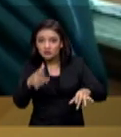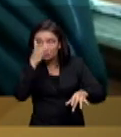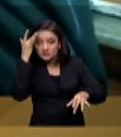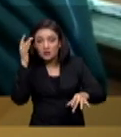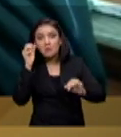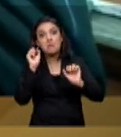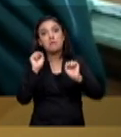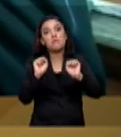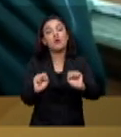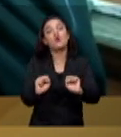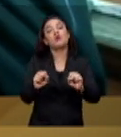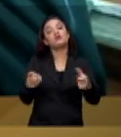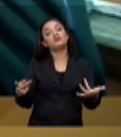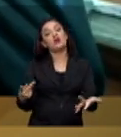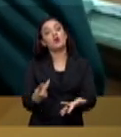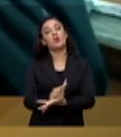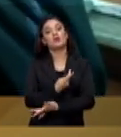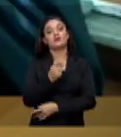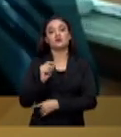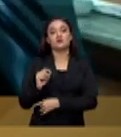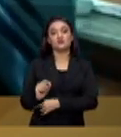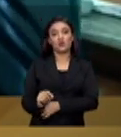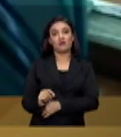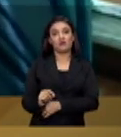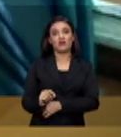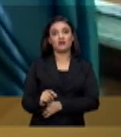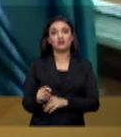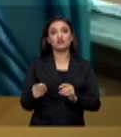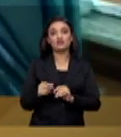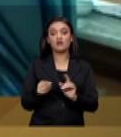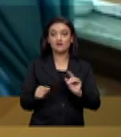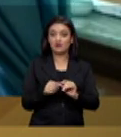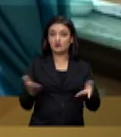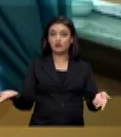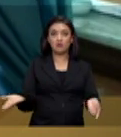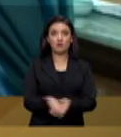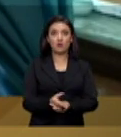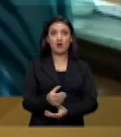a possibilidade de interpor-se agravo.